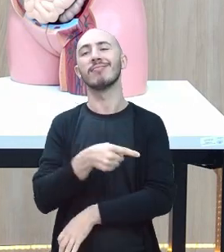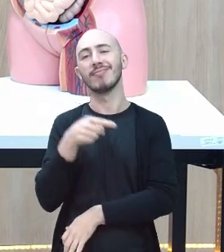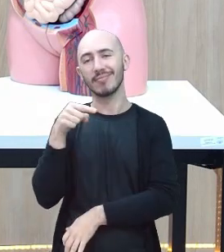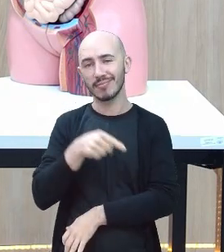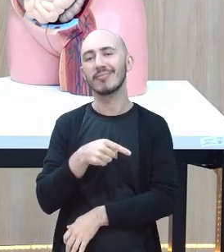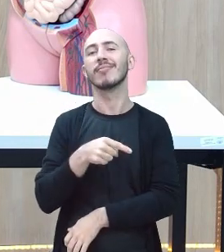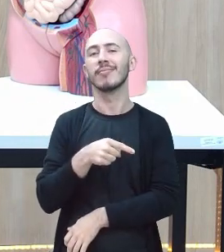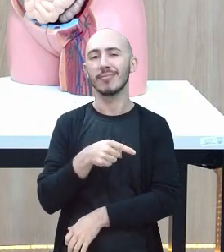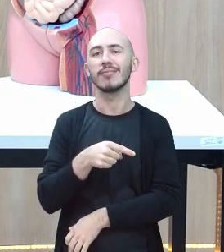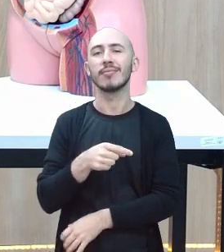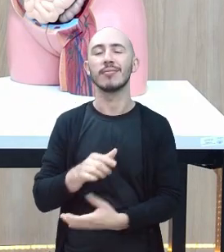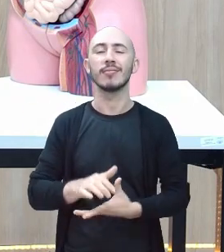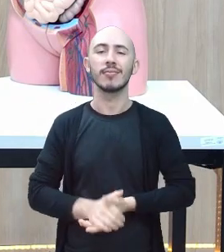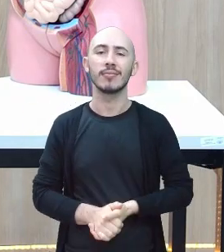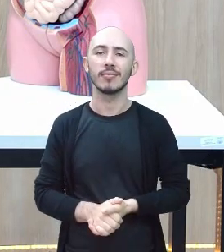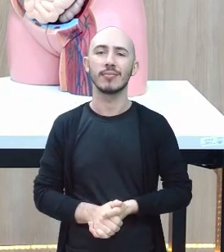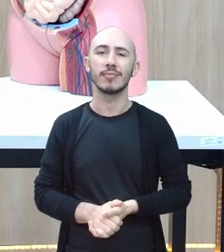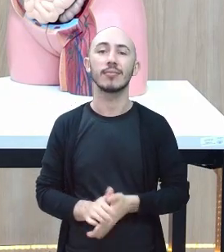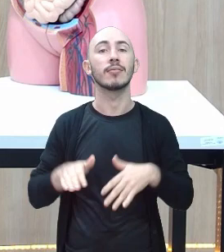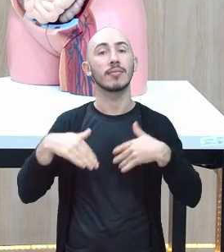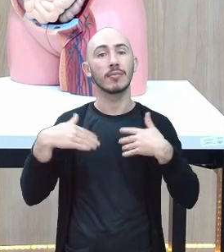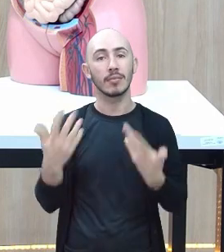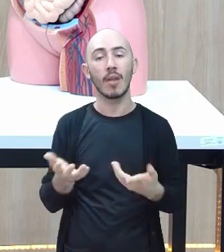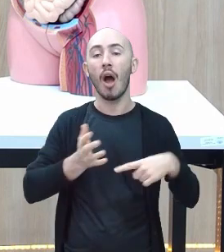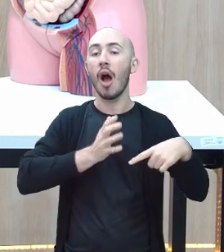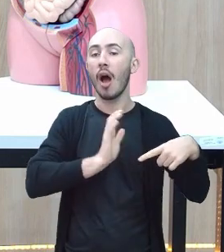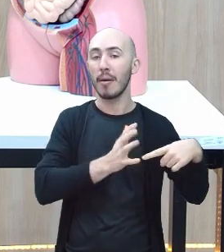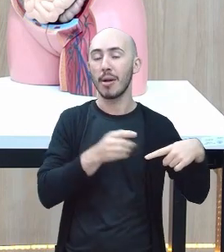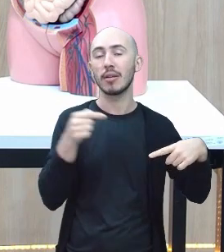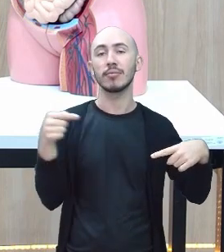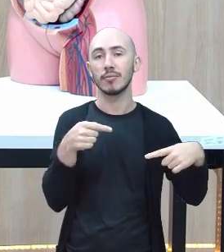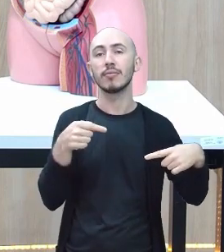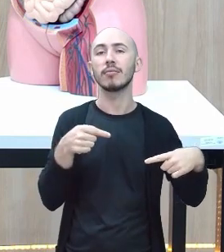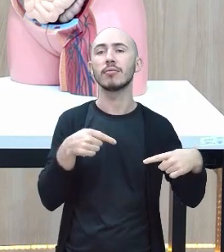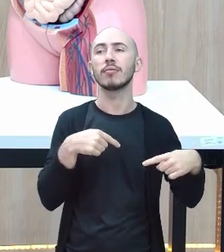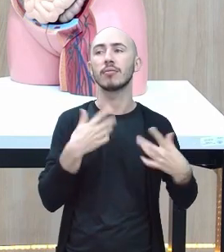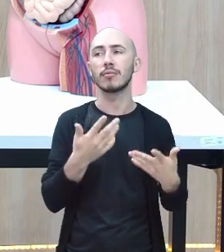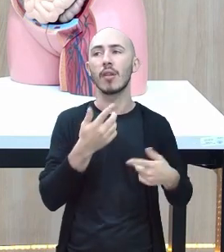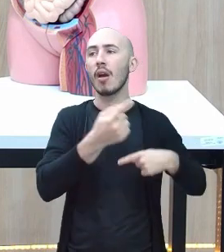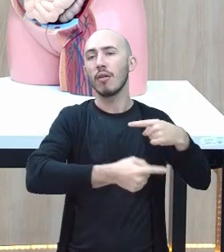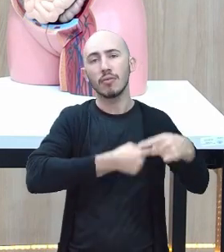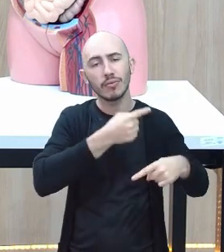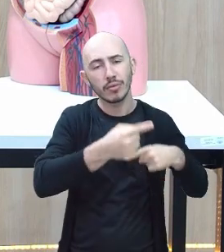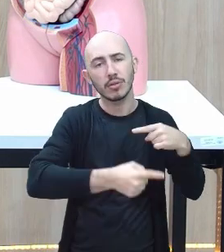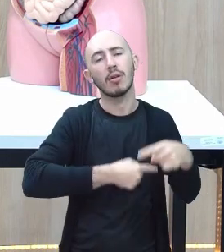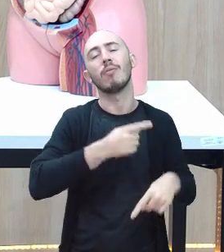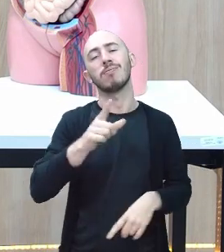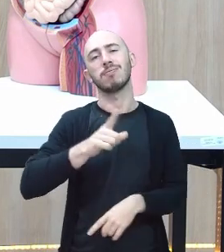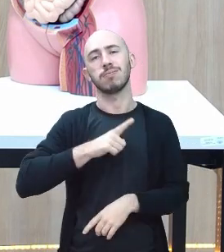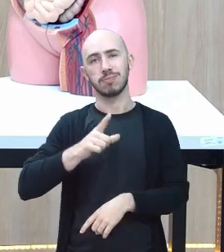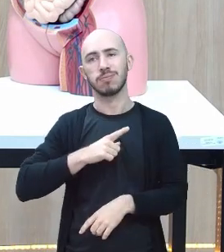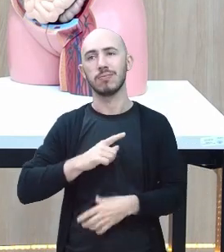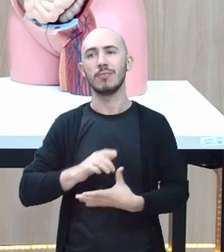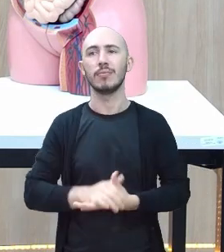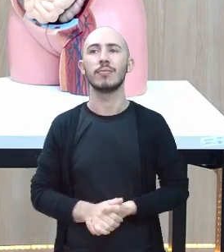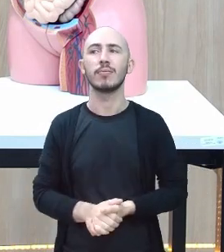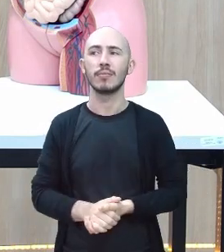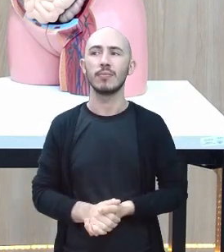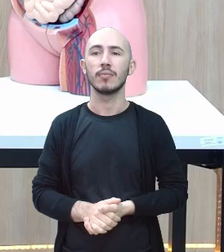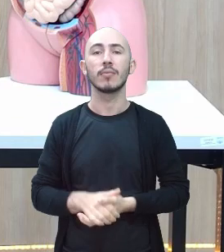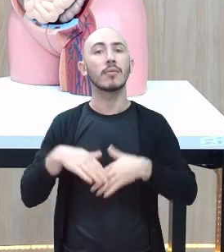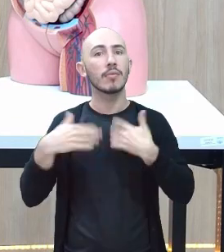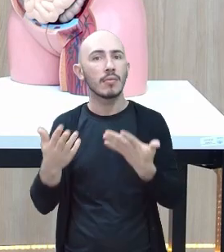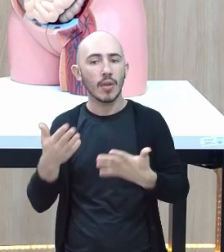máquina bem complexa. E essa máquina, ela vai realizando a sua função. O